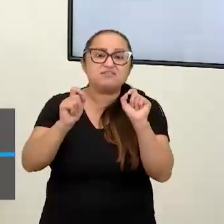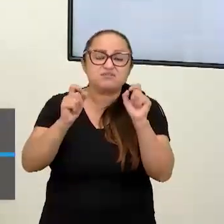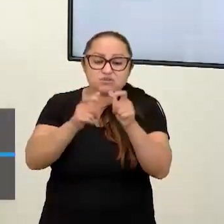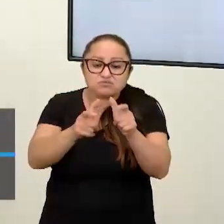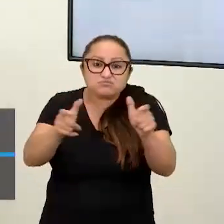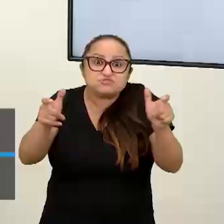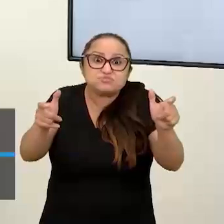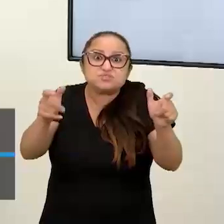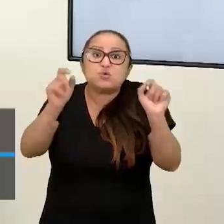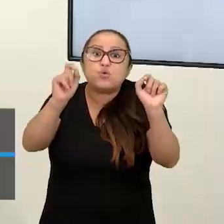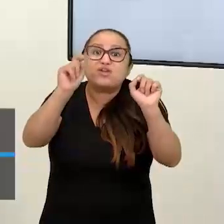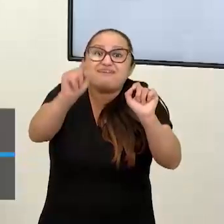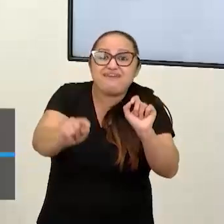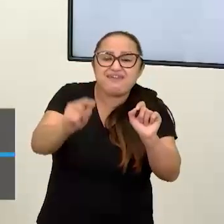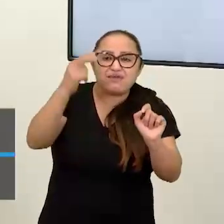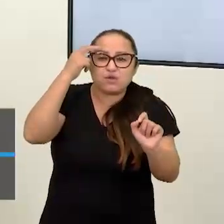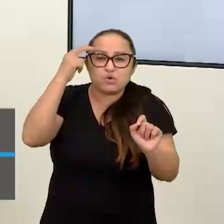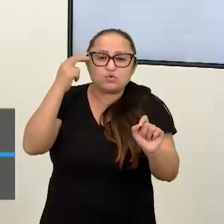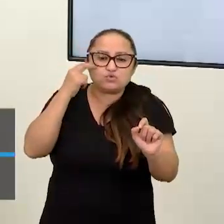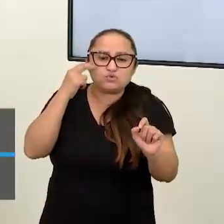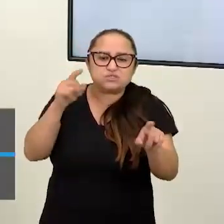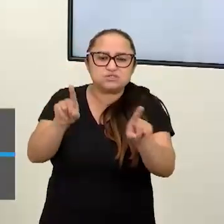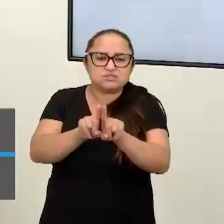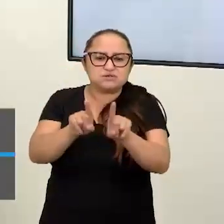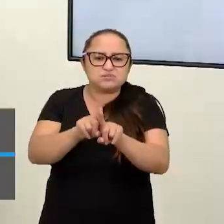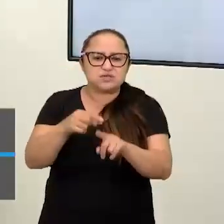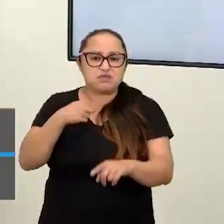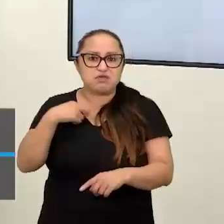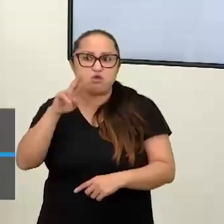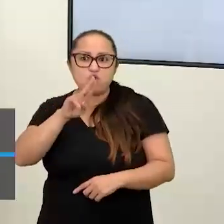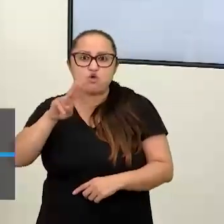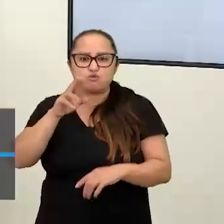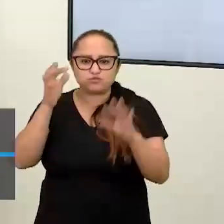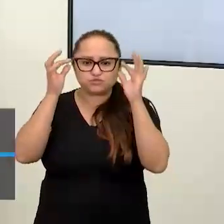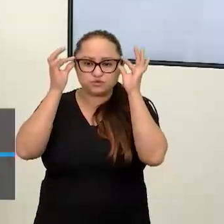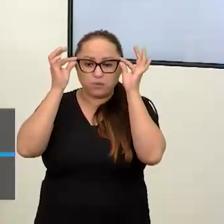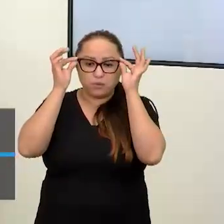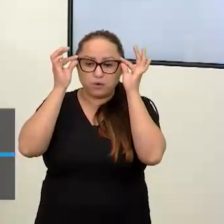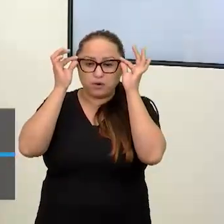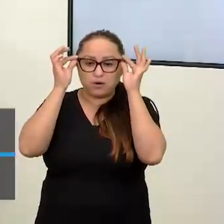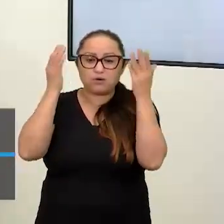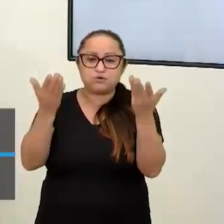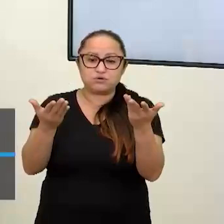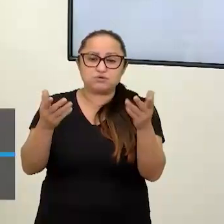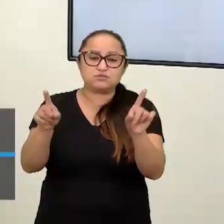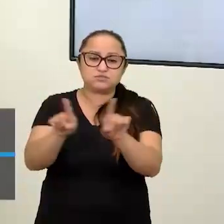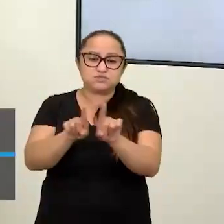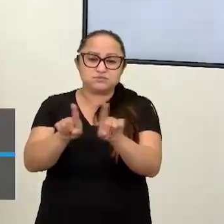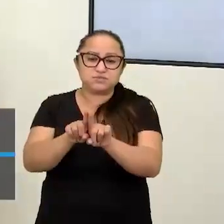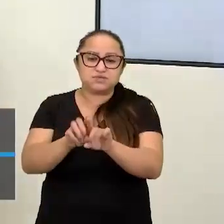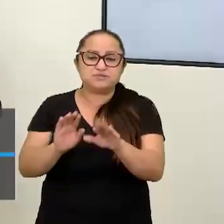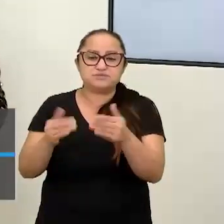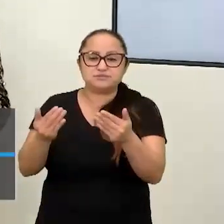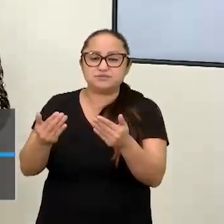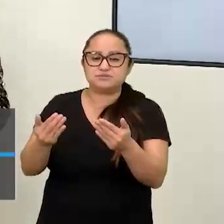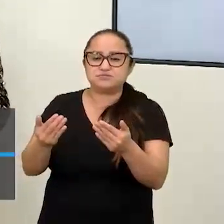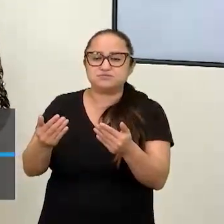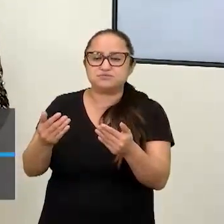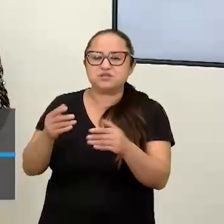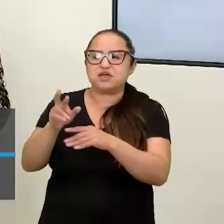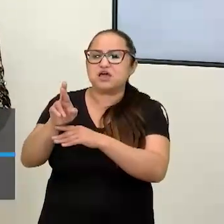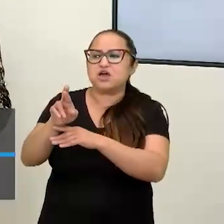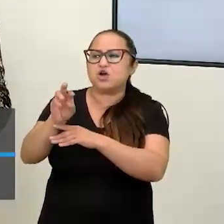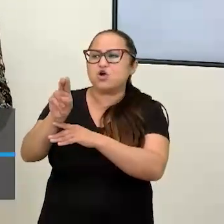Nós também temos a cultura como lentes, né? Eu uso óculos, aqui a Karen usa óculos também. Então, a Ruth